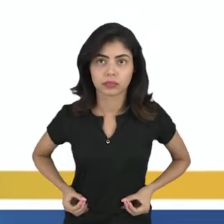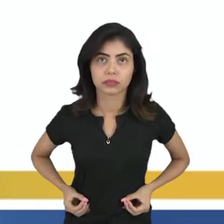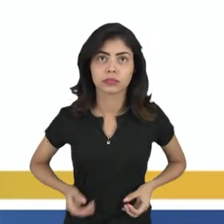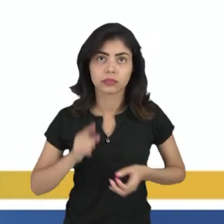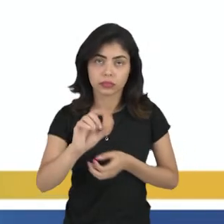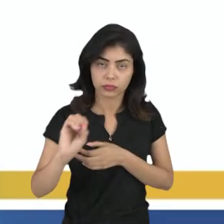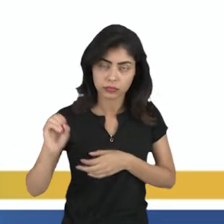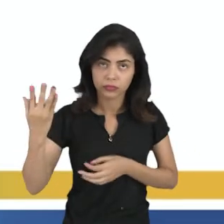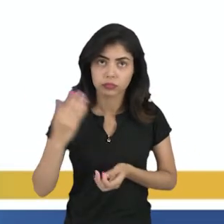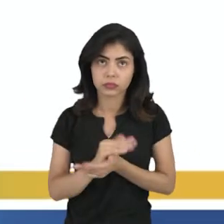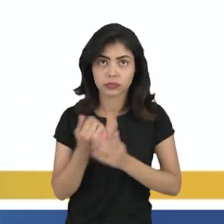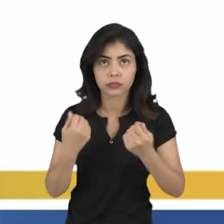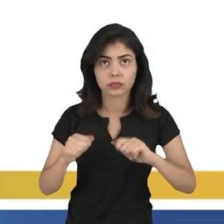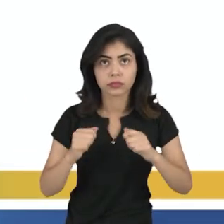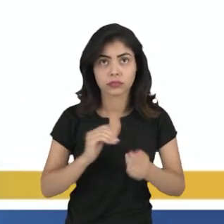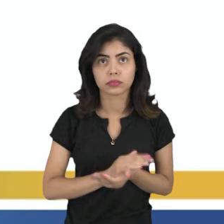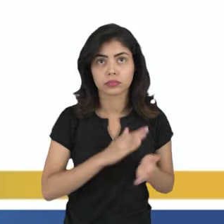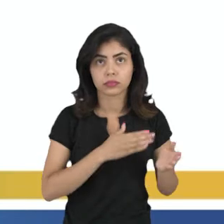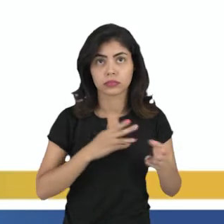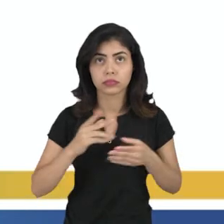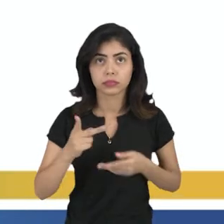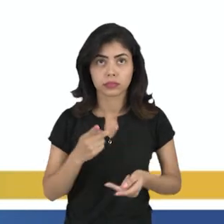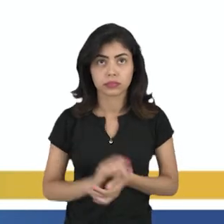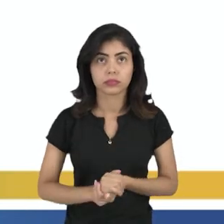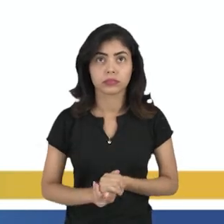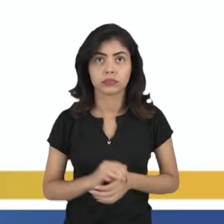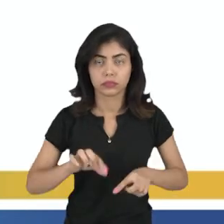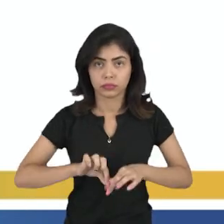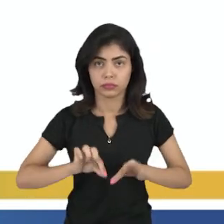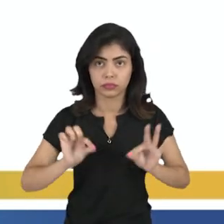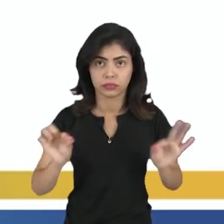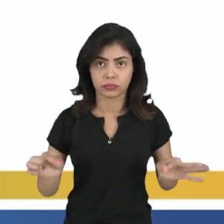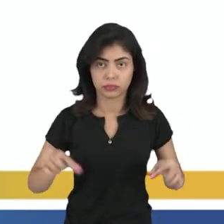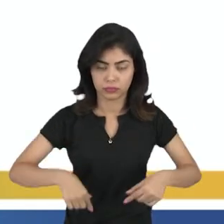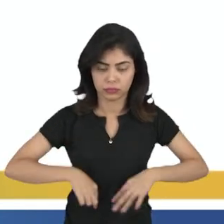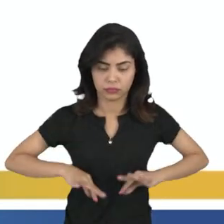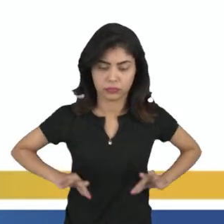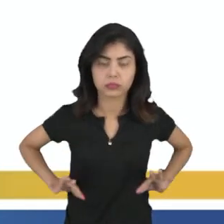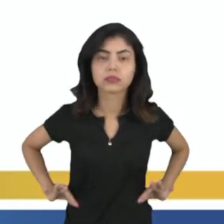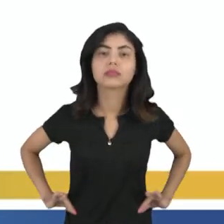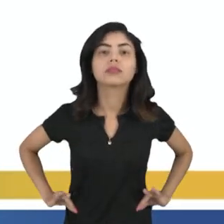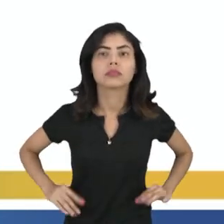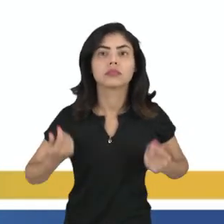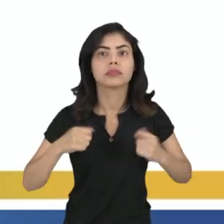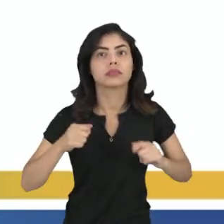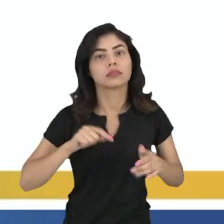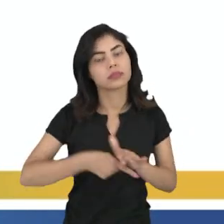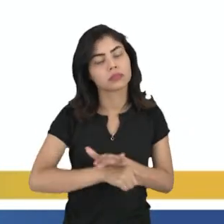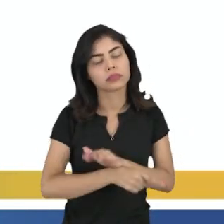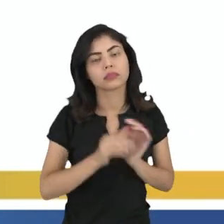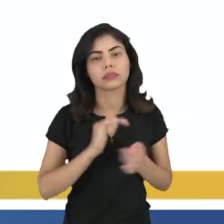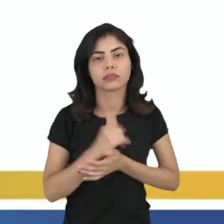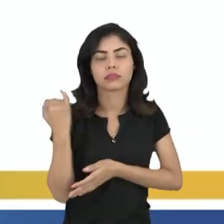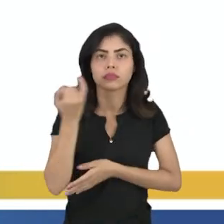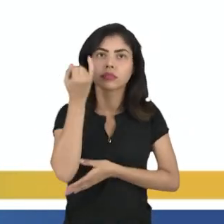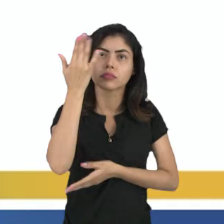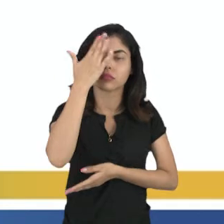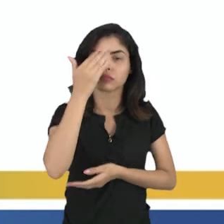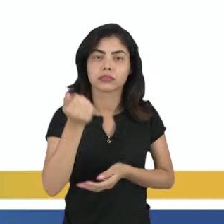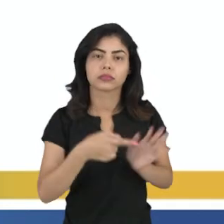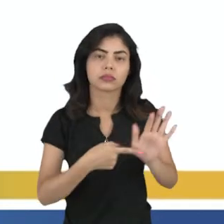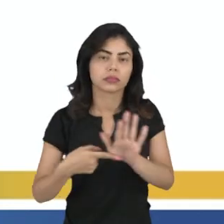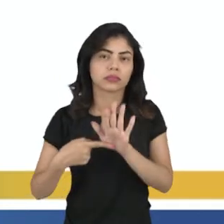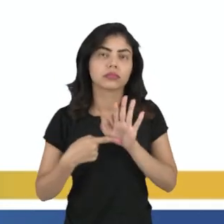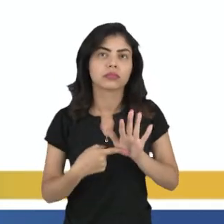E nesse caso, a gente precisa aí da participação das tubas uterinas. As tubas uterinas internamente, é importante a gente